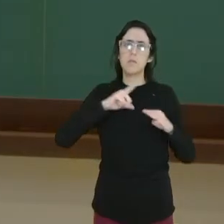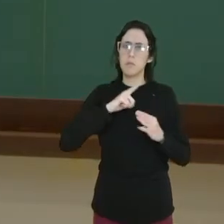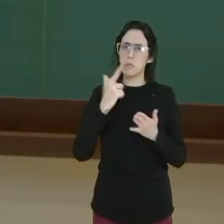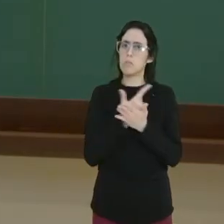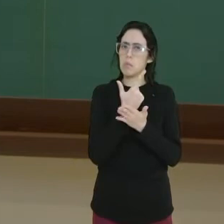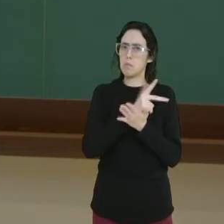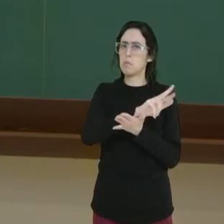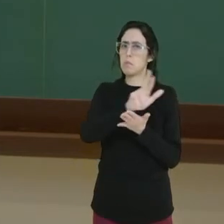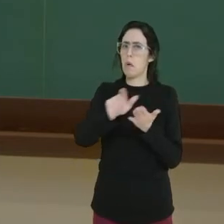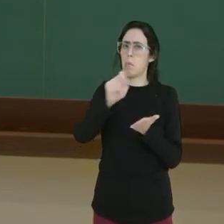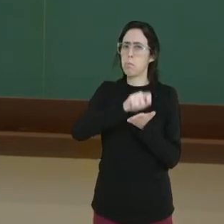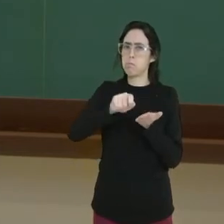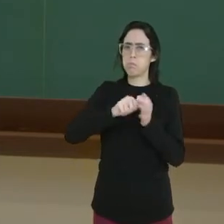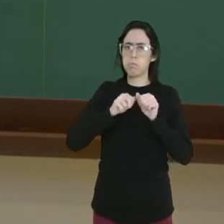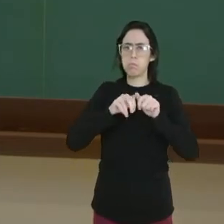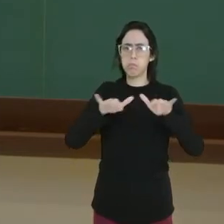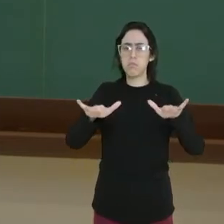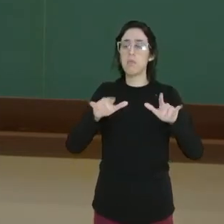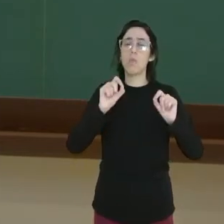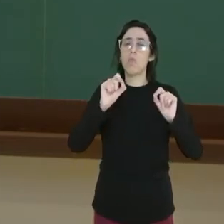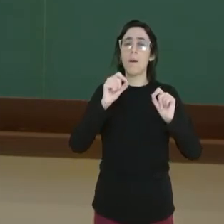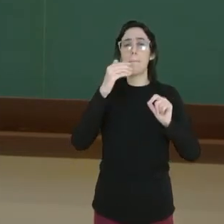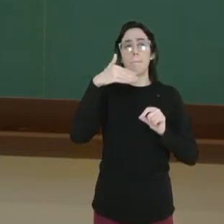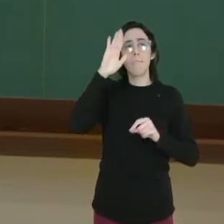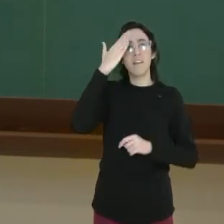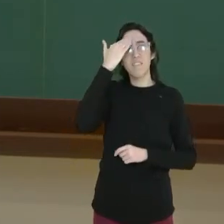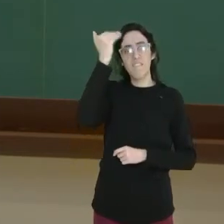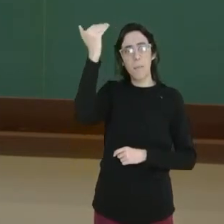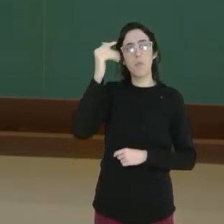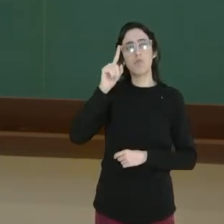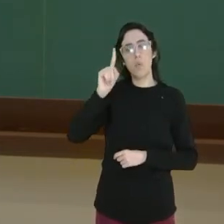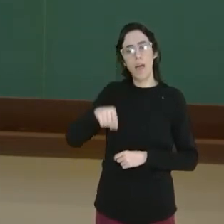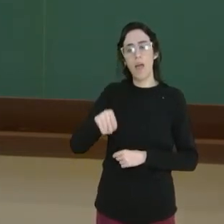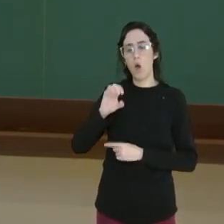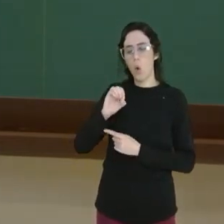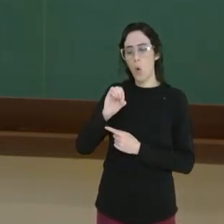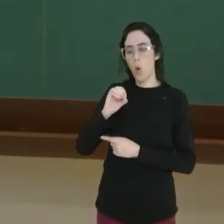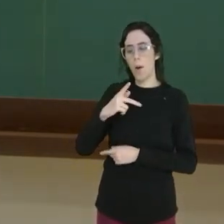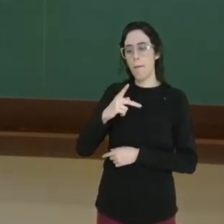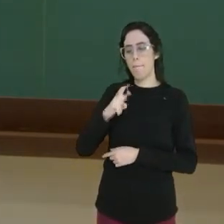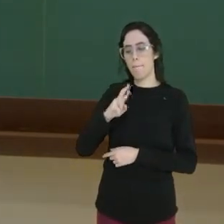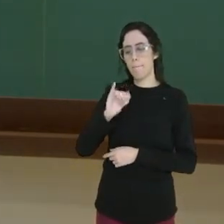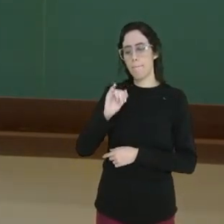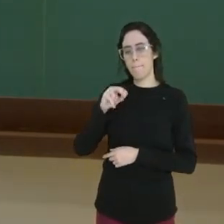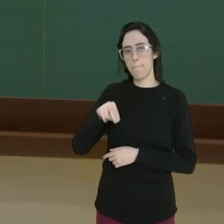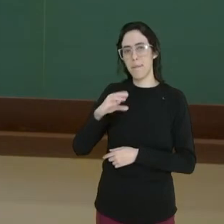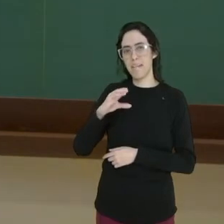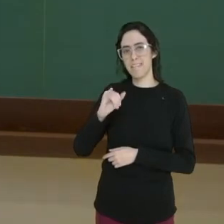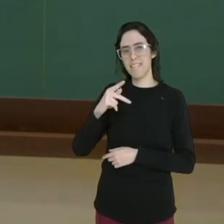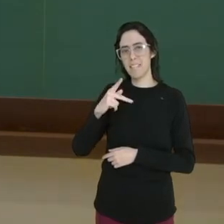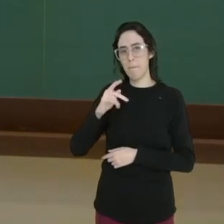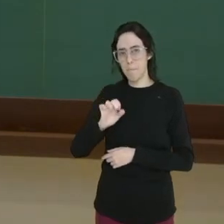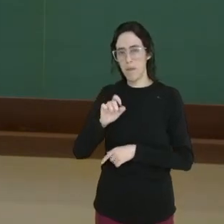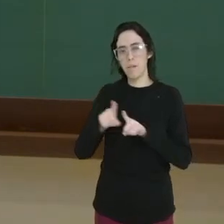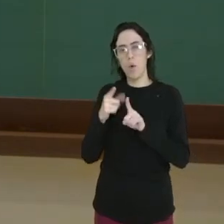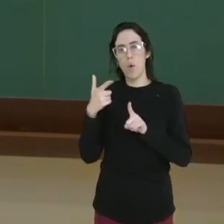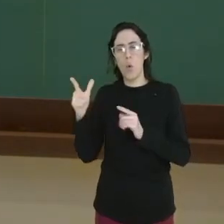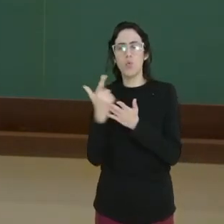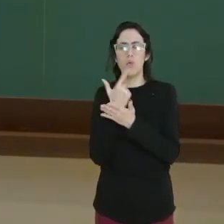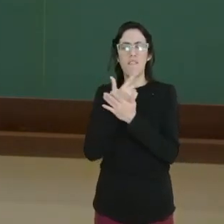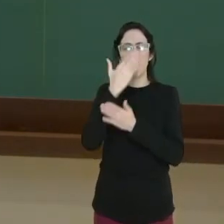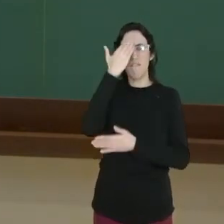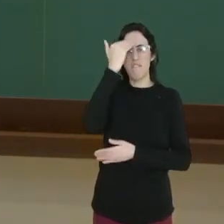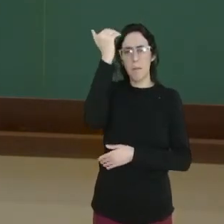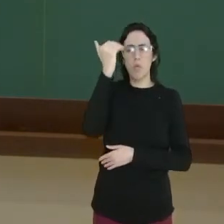que mais se destacam são O Príncipe e os comentários sobre a primeira década de Tito Livio. Cada um deles